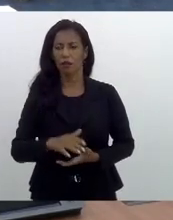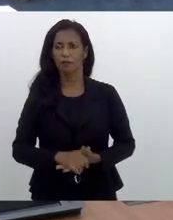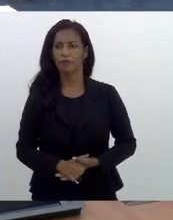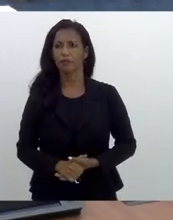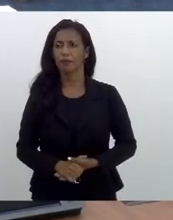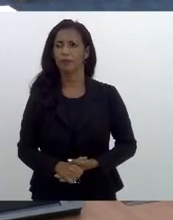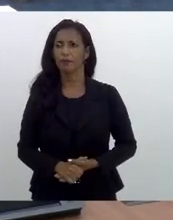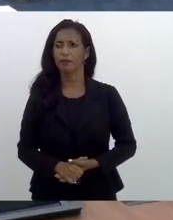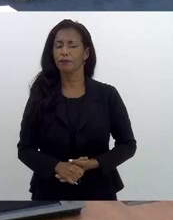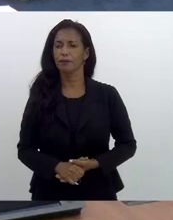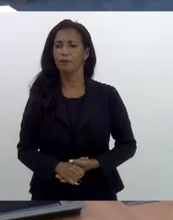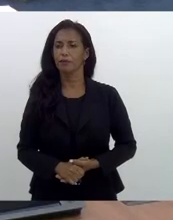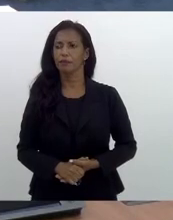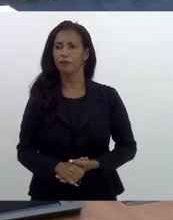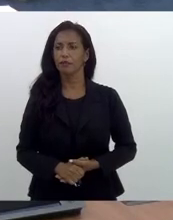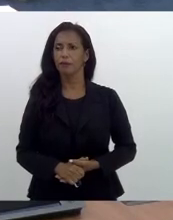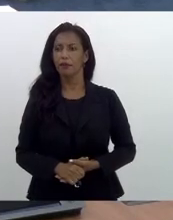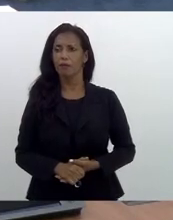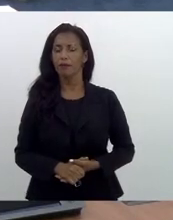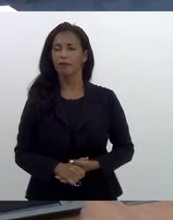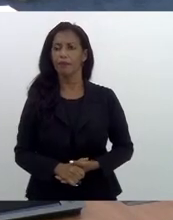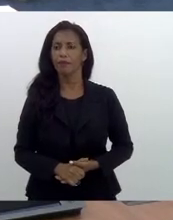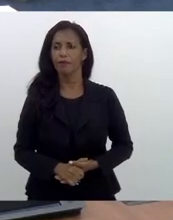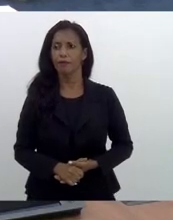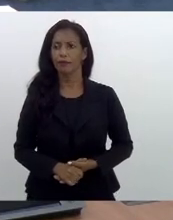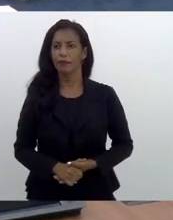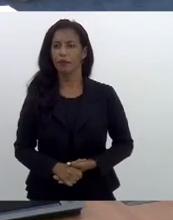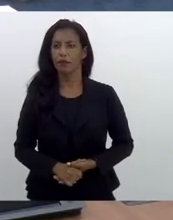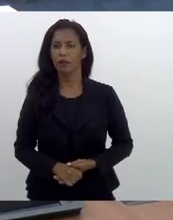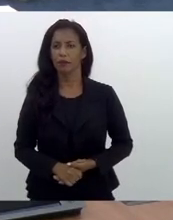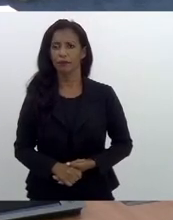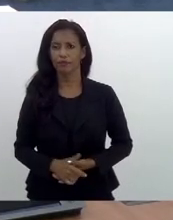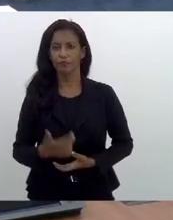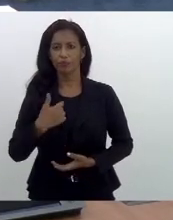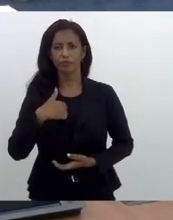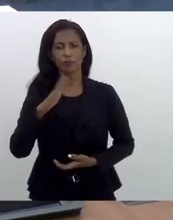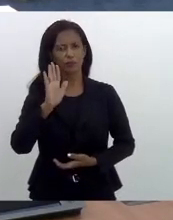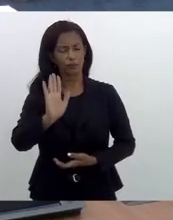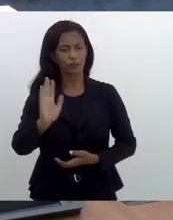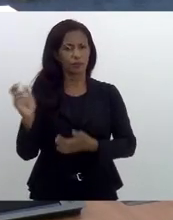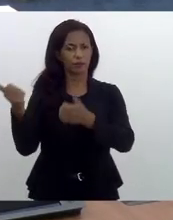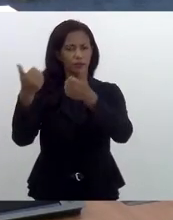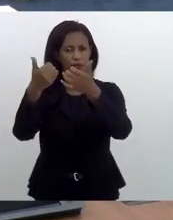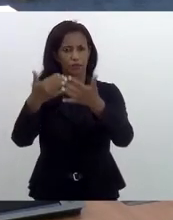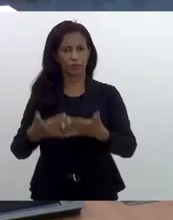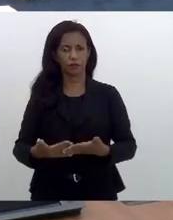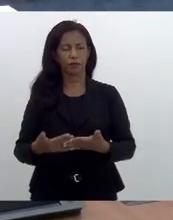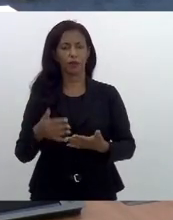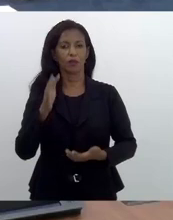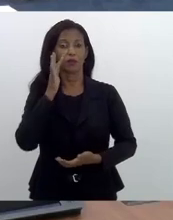Sérgio por favor isso bom eu já tinha dito para o deputado Flávio Serafim a gente está